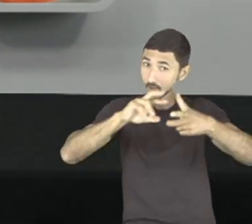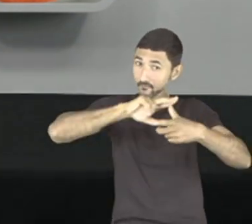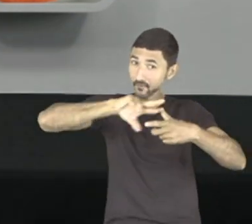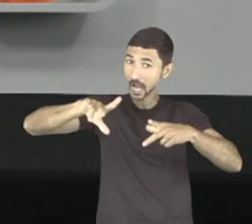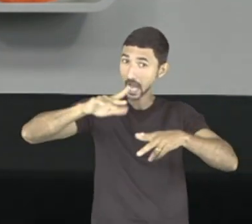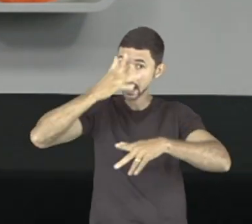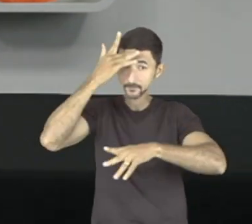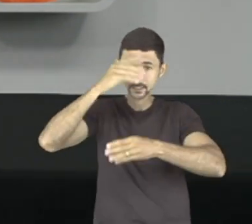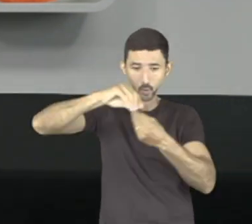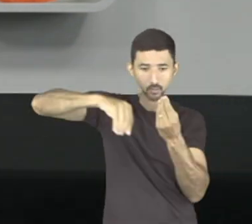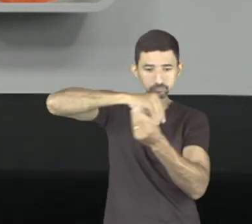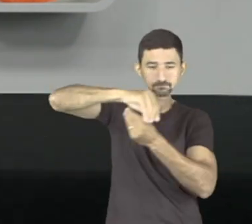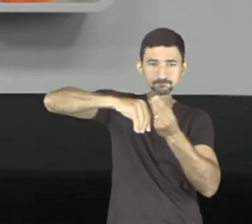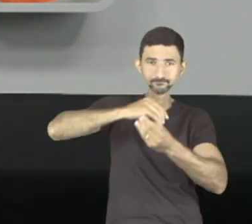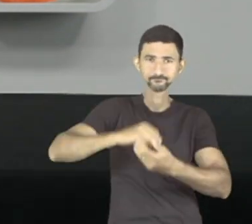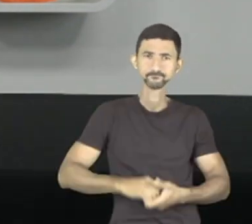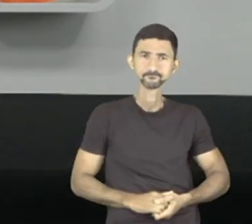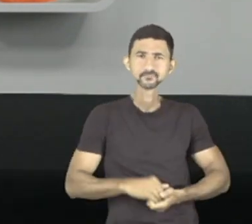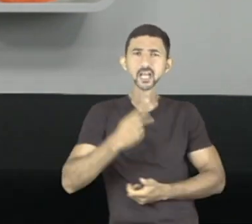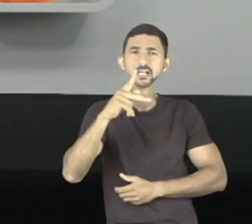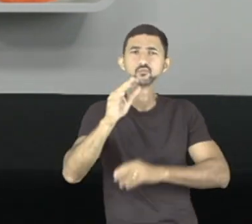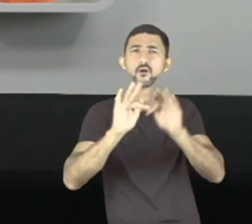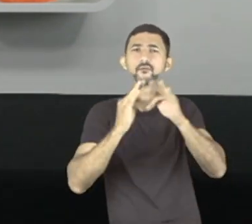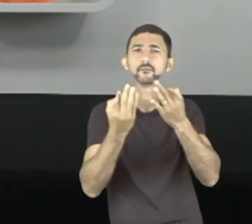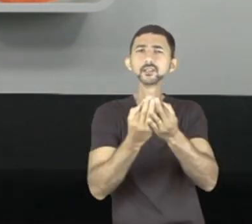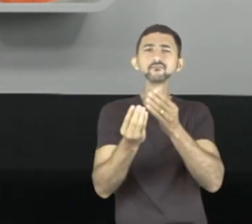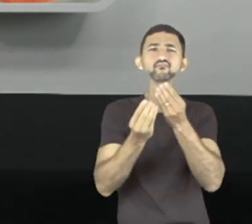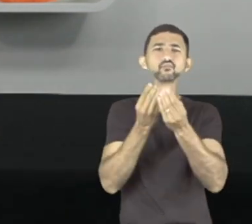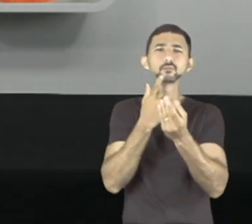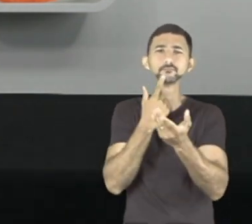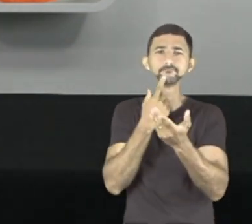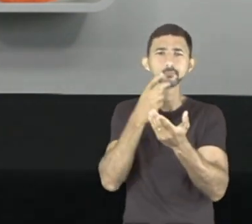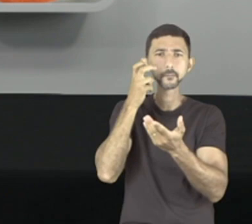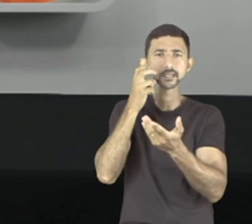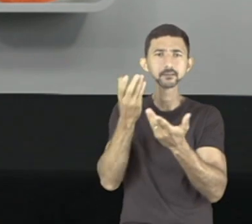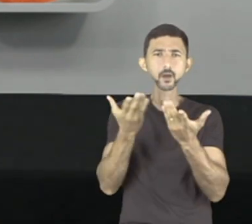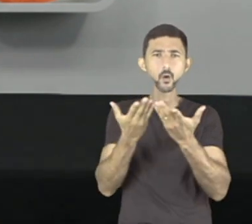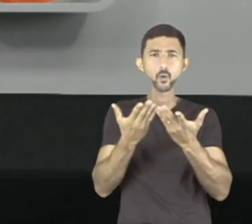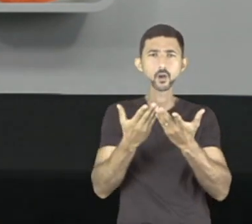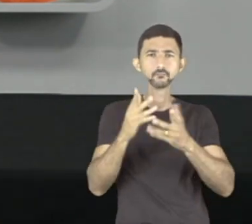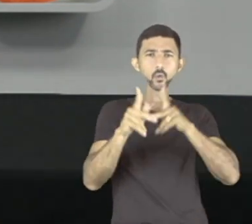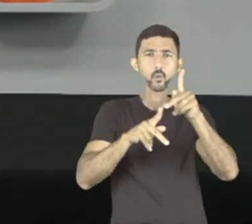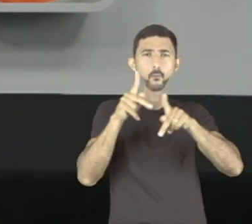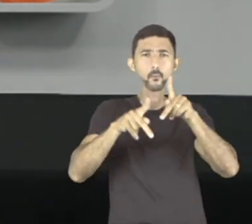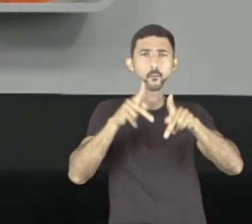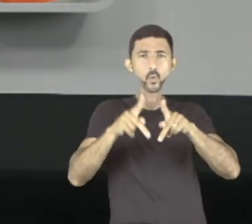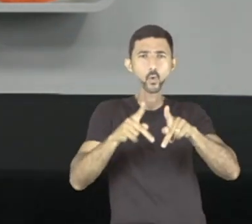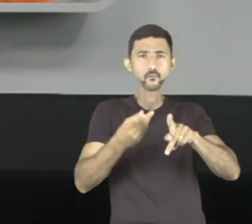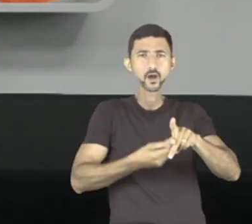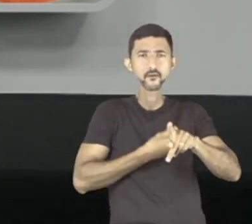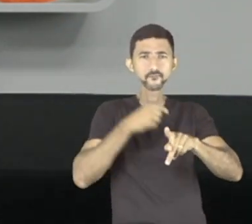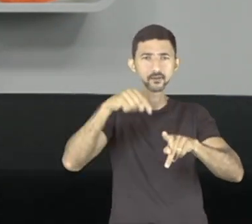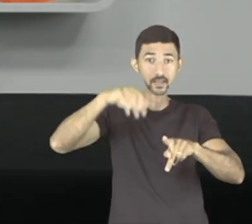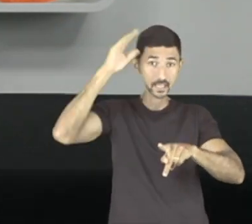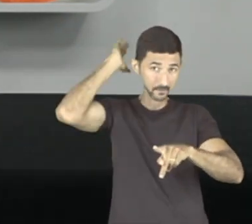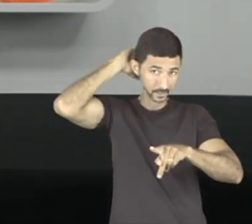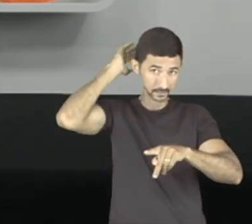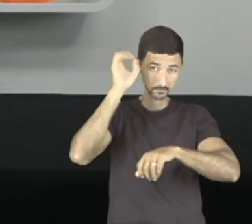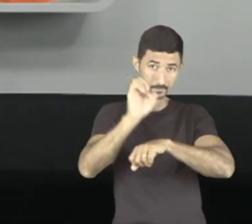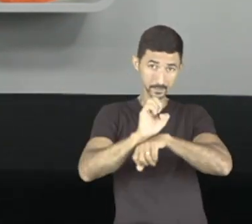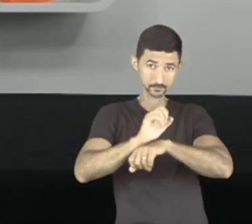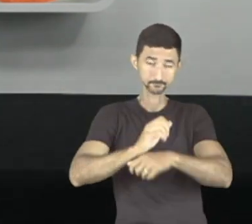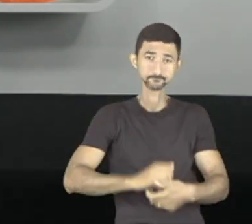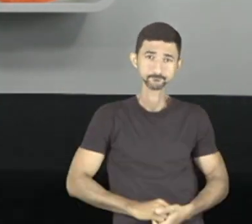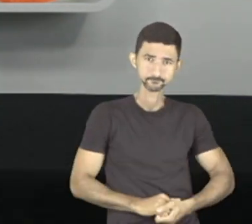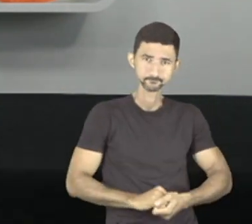ela é miscigenada. E a sua família, como é? Então, você vai observar agora a população que compõe o nosso estado,